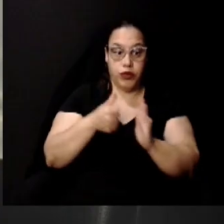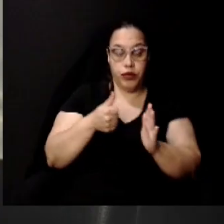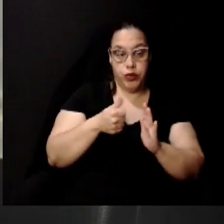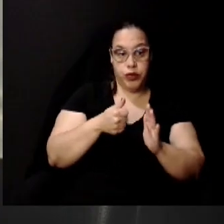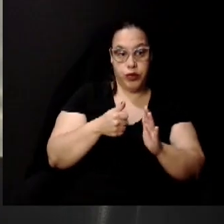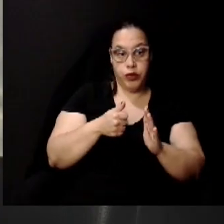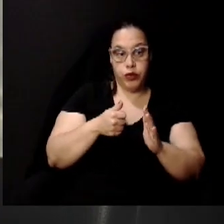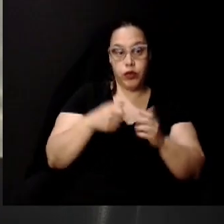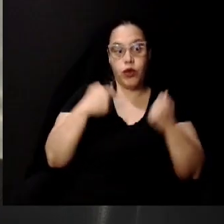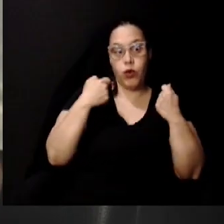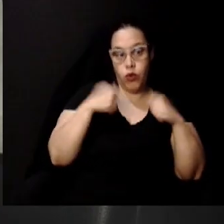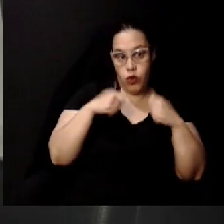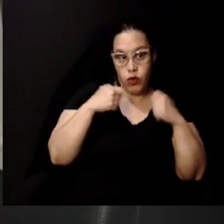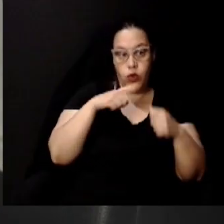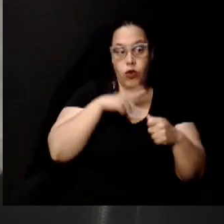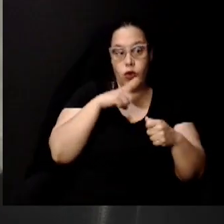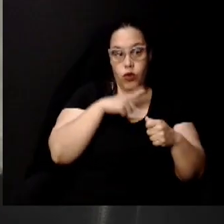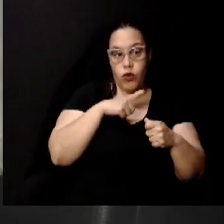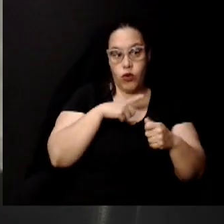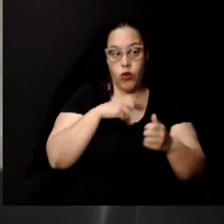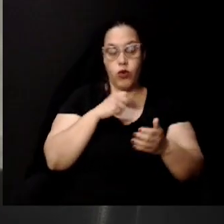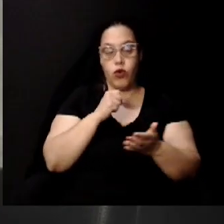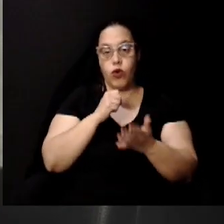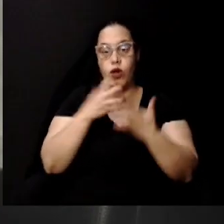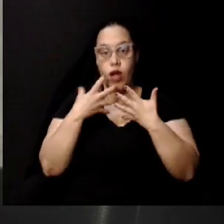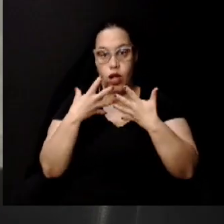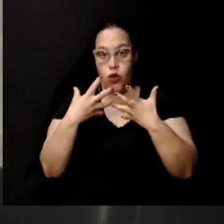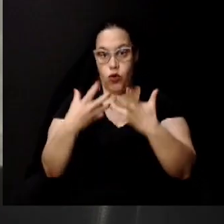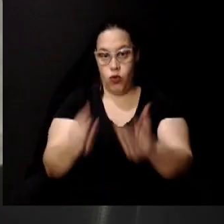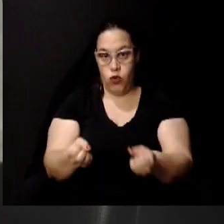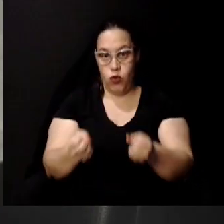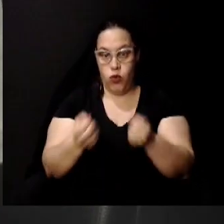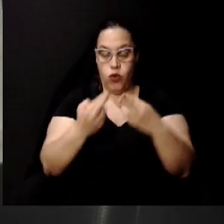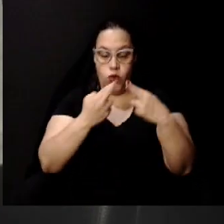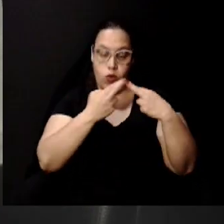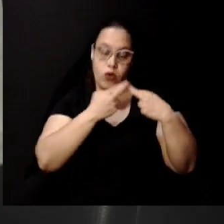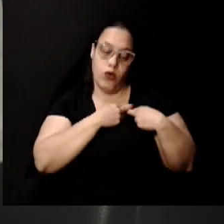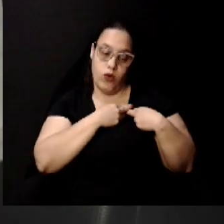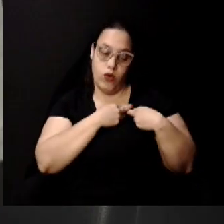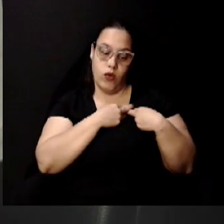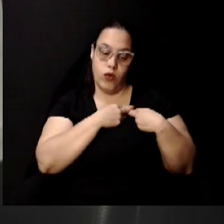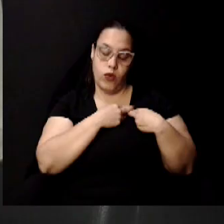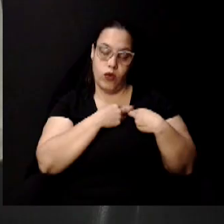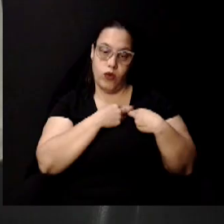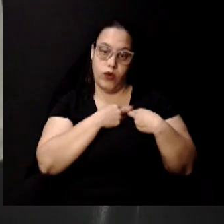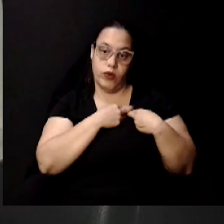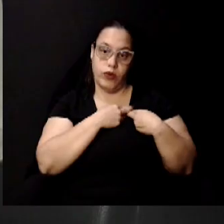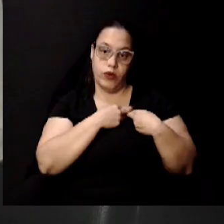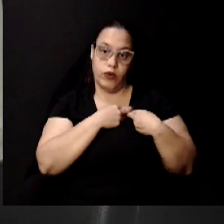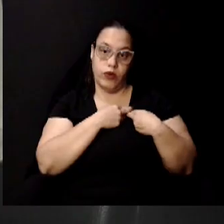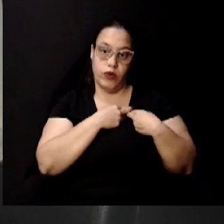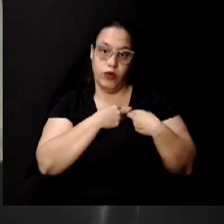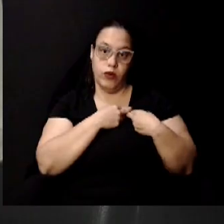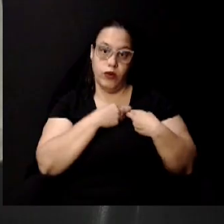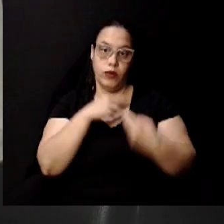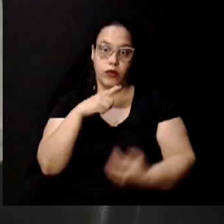ter a prefeitura precisaria assumir a responsabilidade de ter um